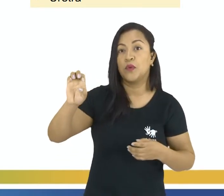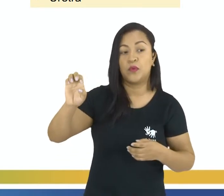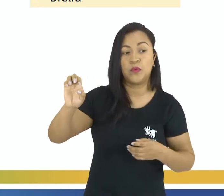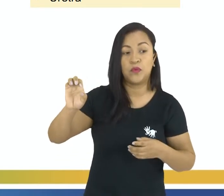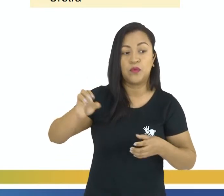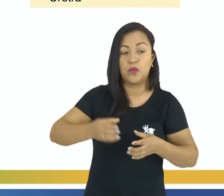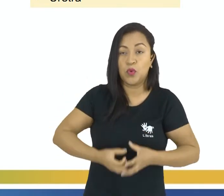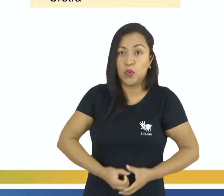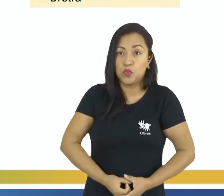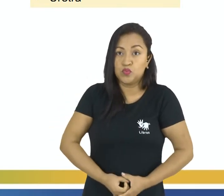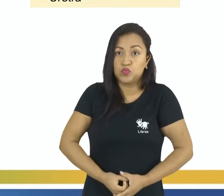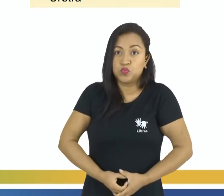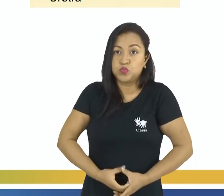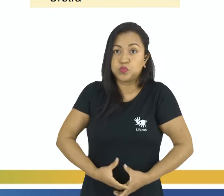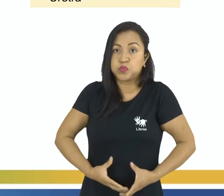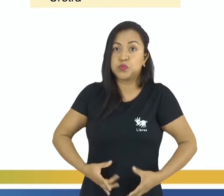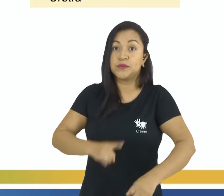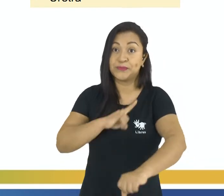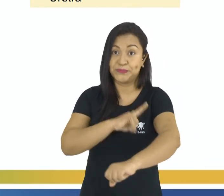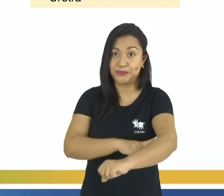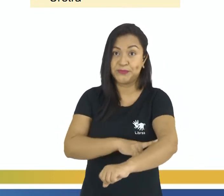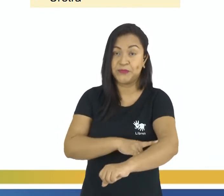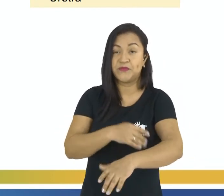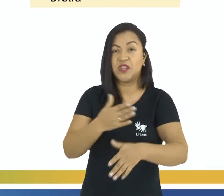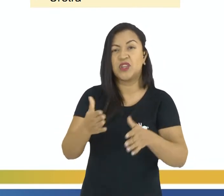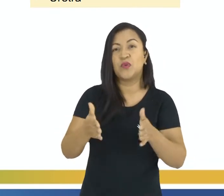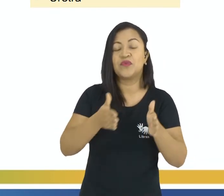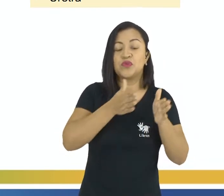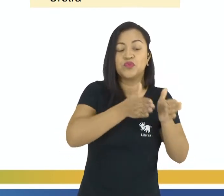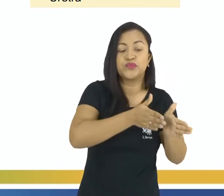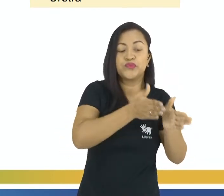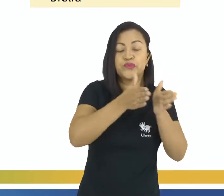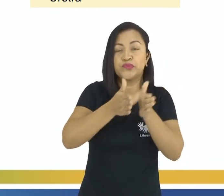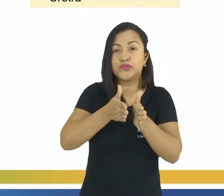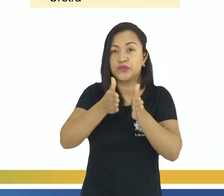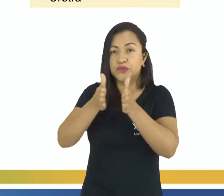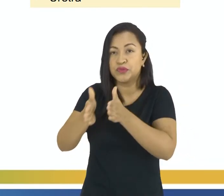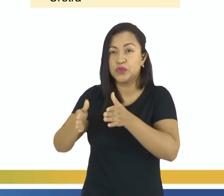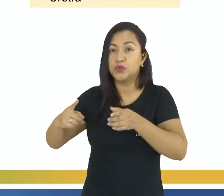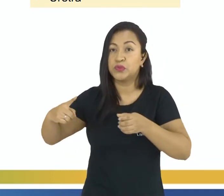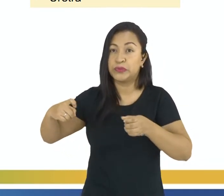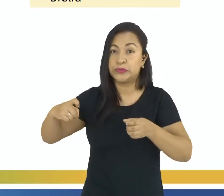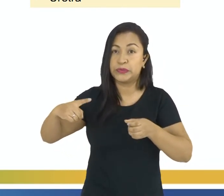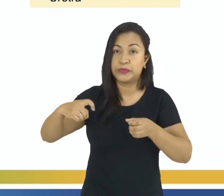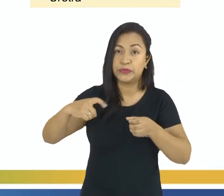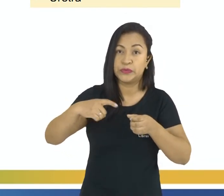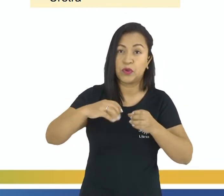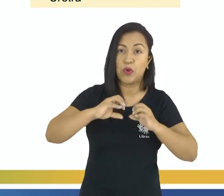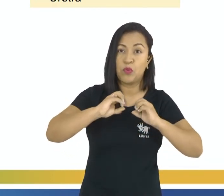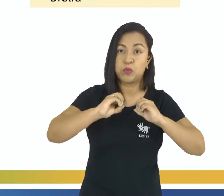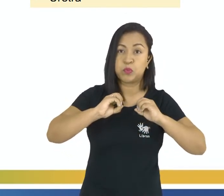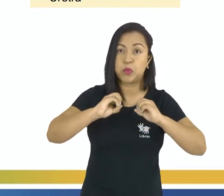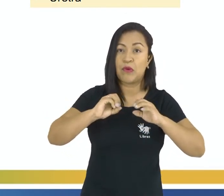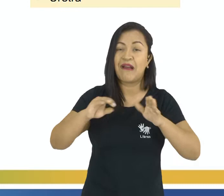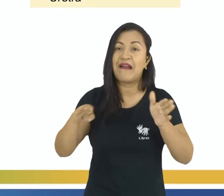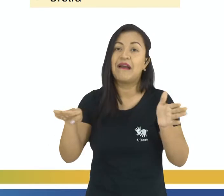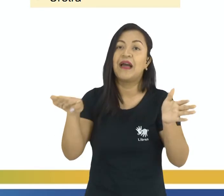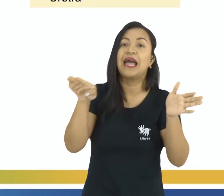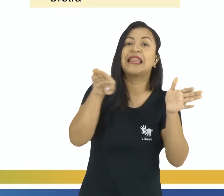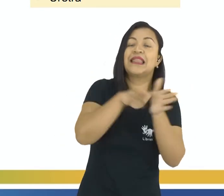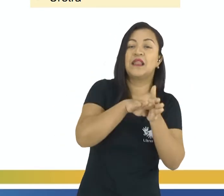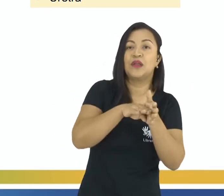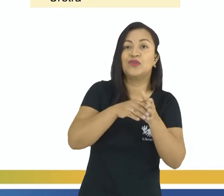passo do caminho que o espermatozoide faz desde o testículo até chegar na uretra para ser